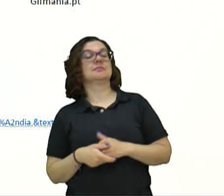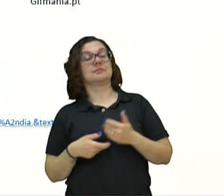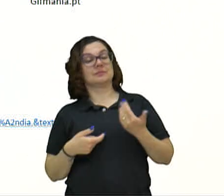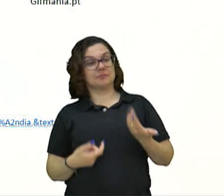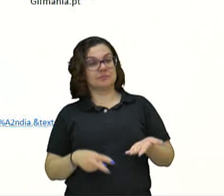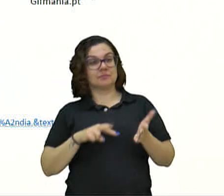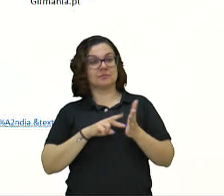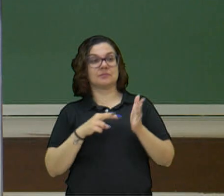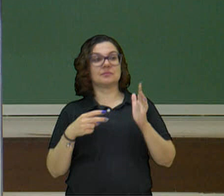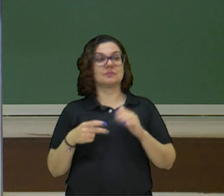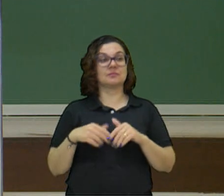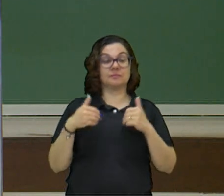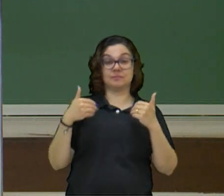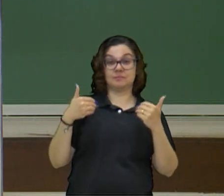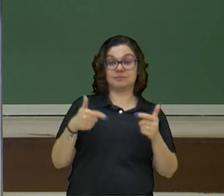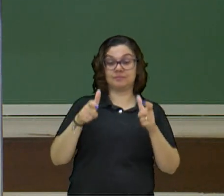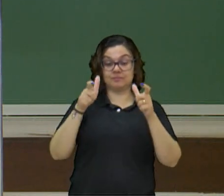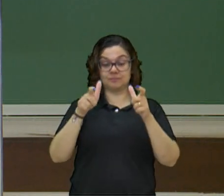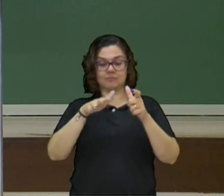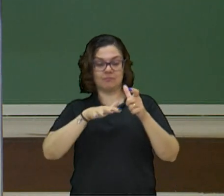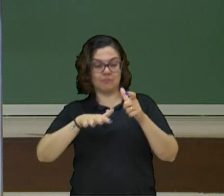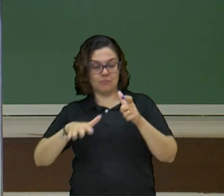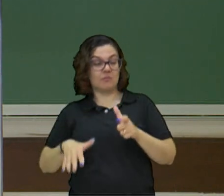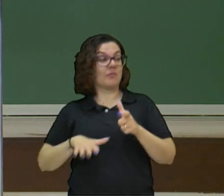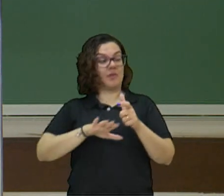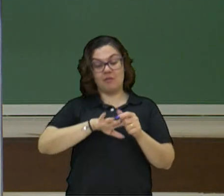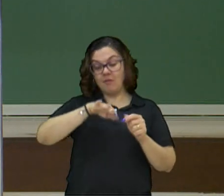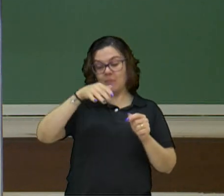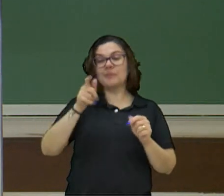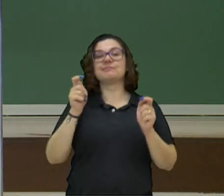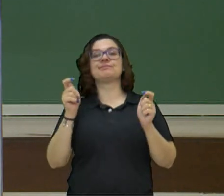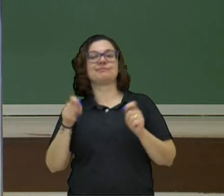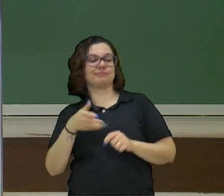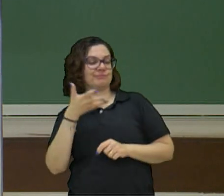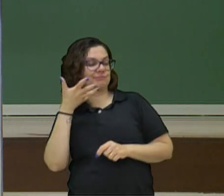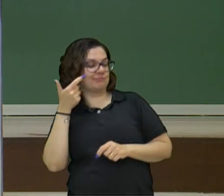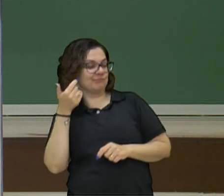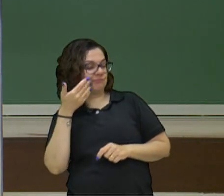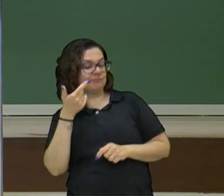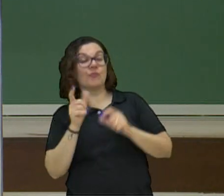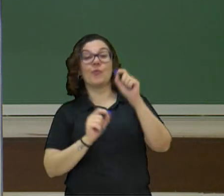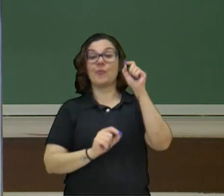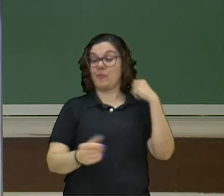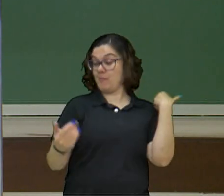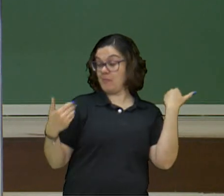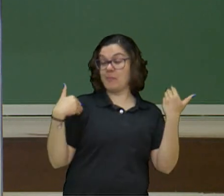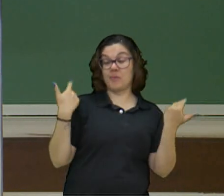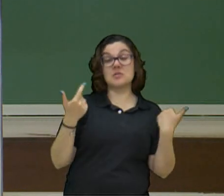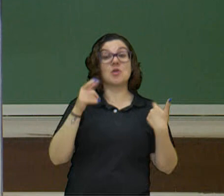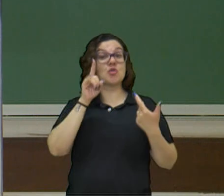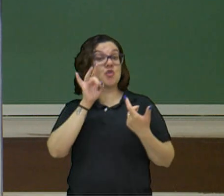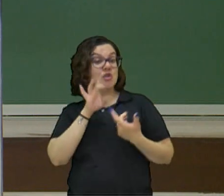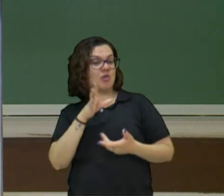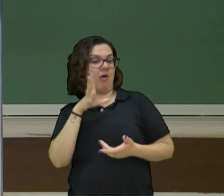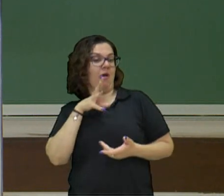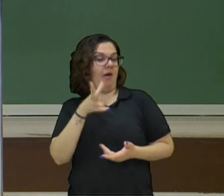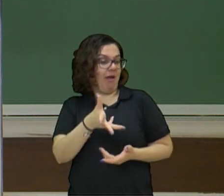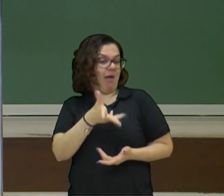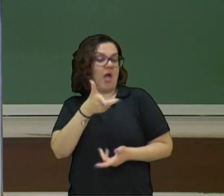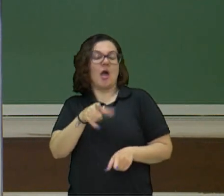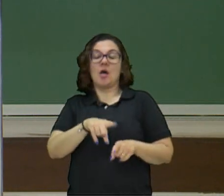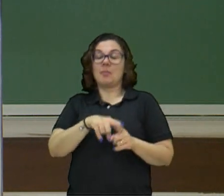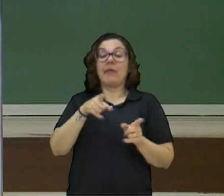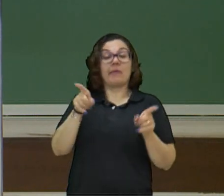sentido as condições geográficas favorecem o turismo não só atividades de aventura mas você pode desenvolver